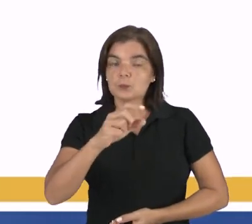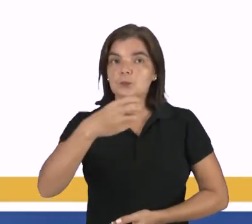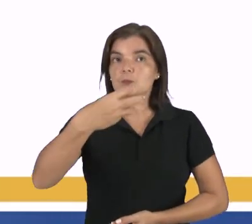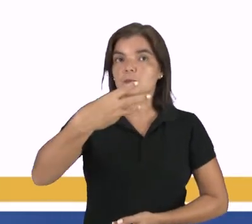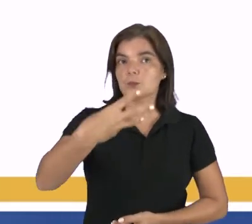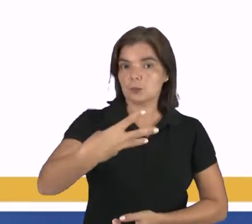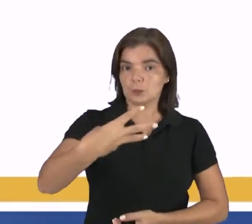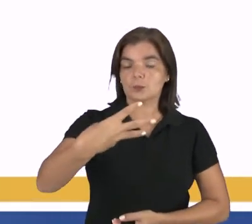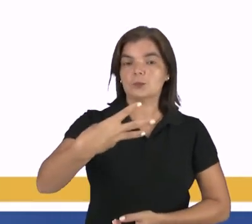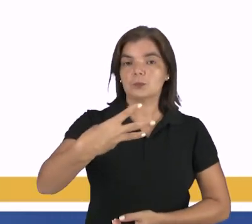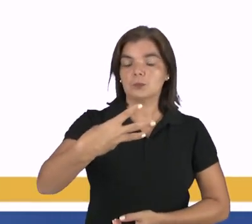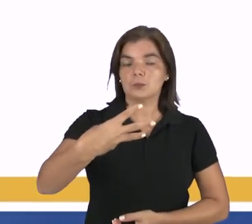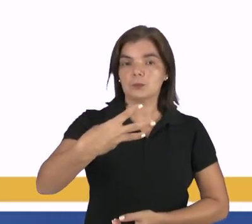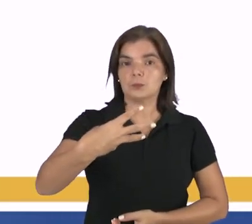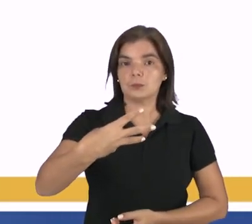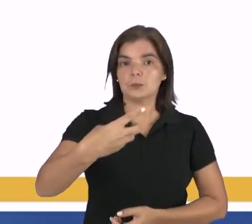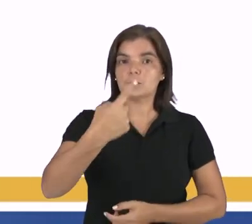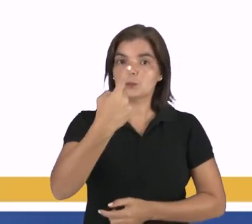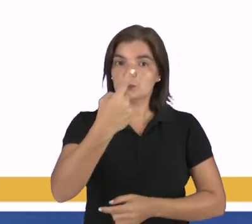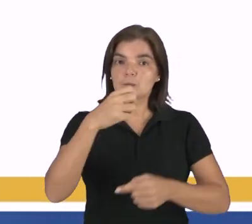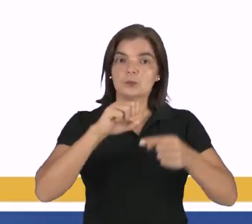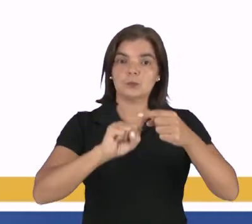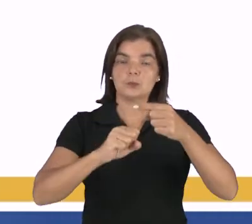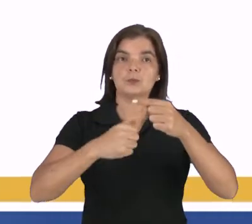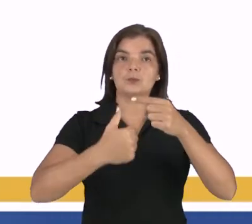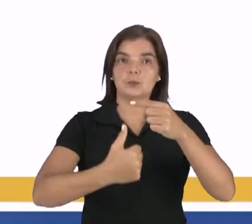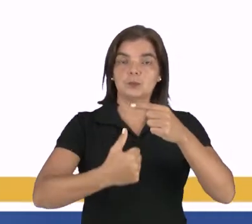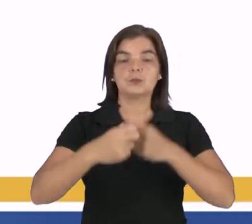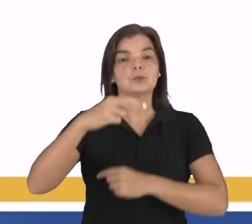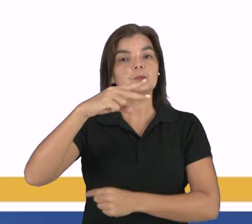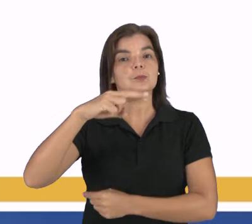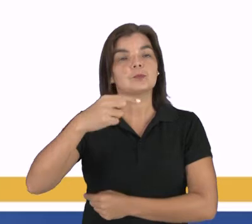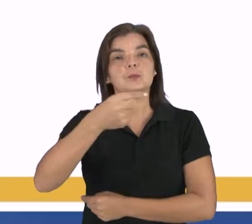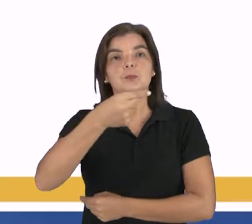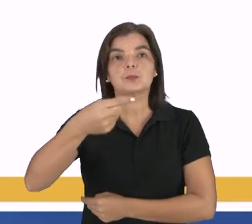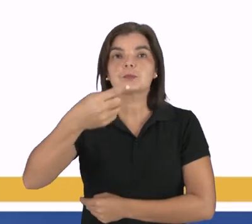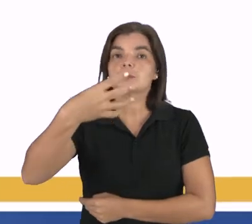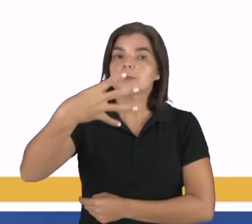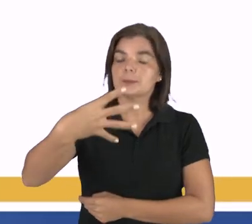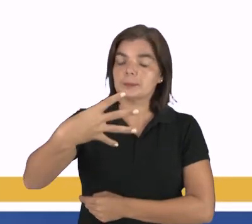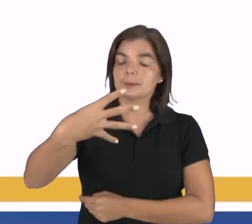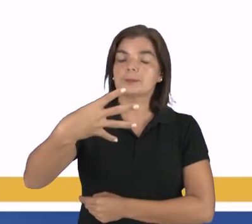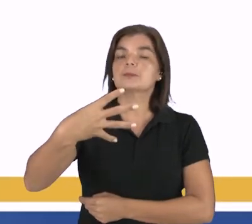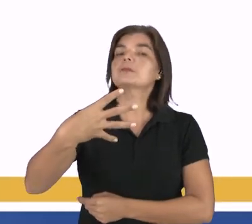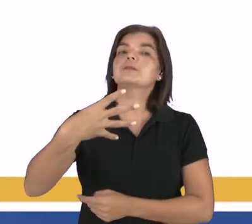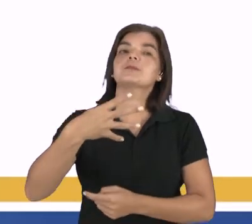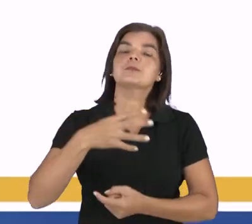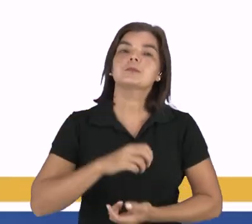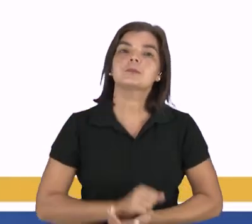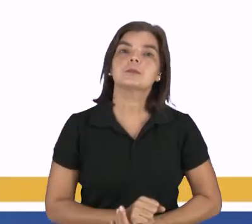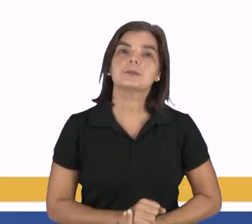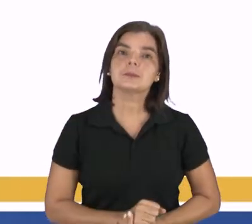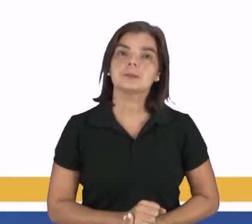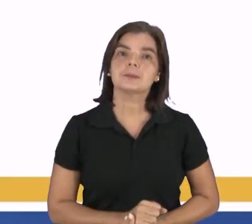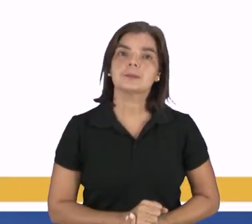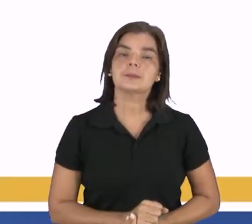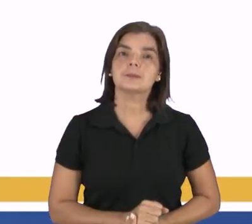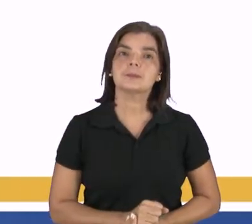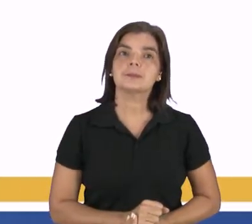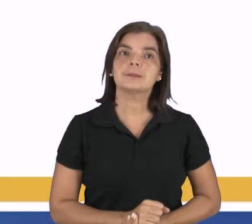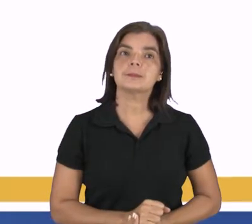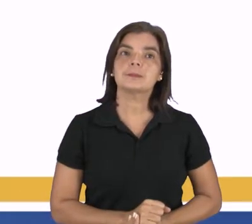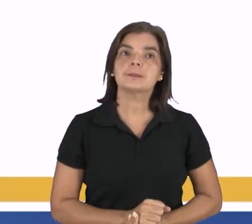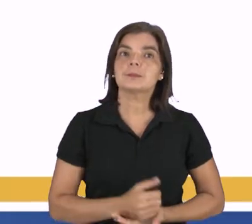maneira: o logaritmo de 1 sobre 81 avos, na base 3, é igual a